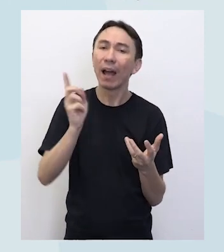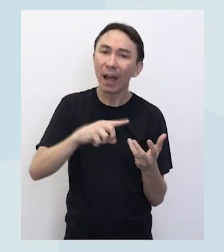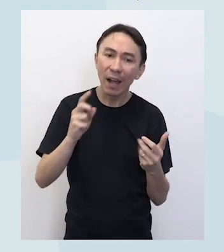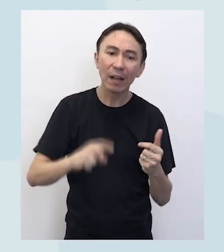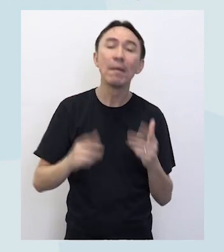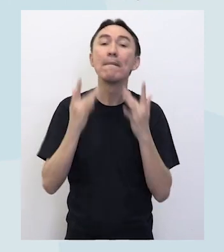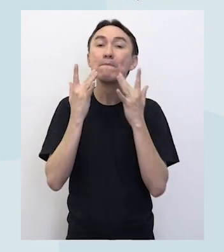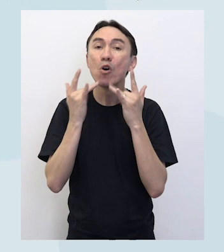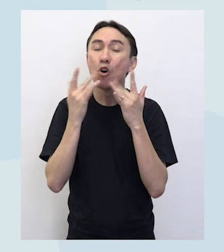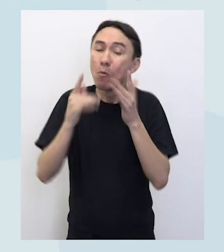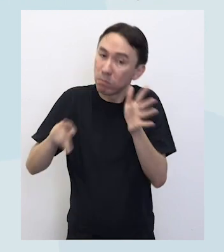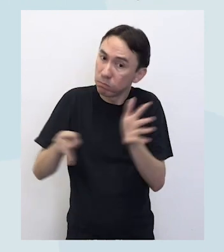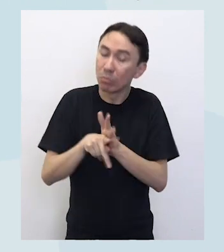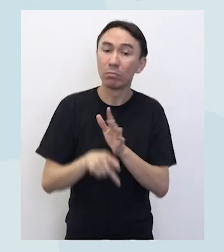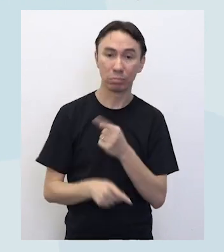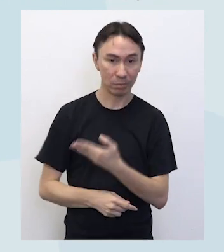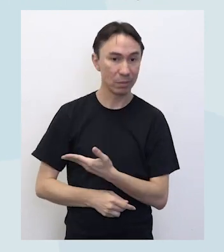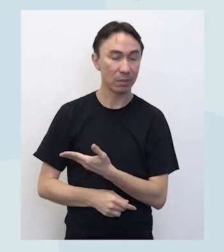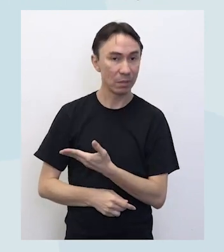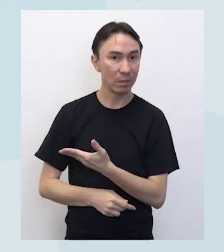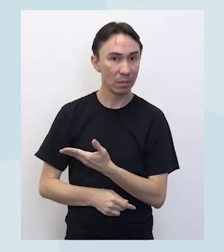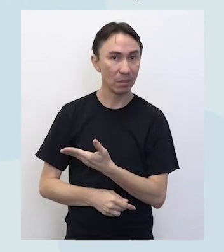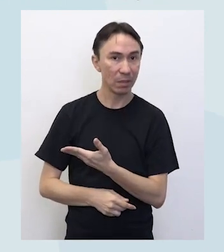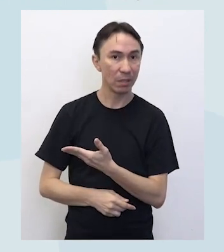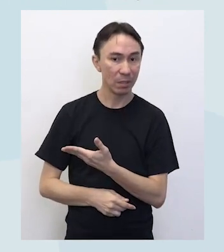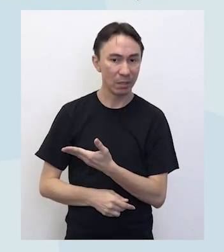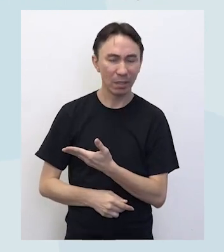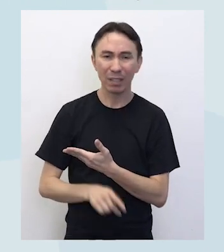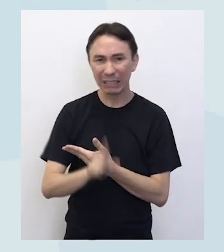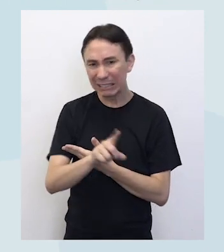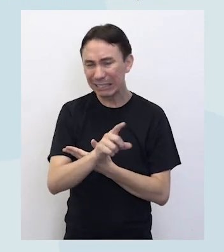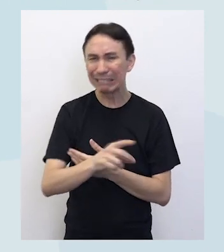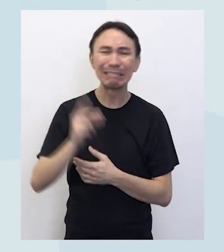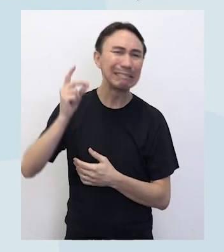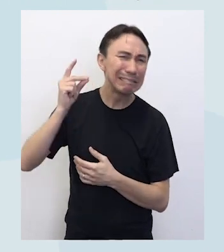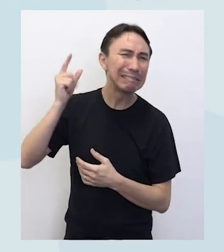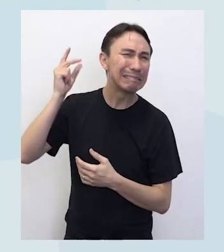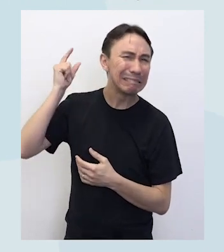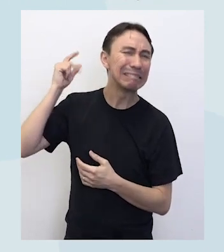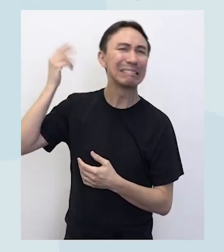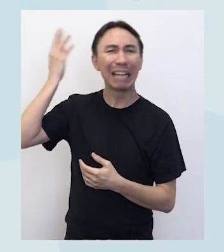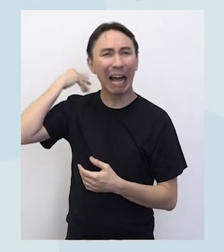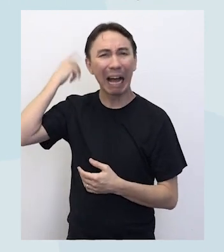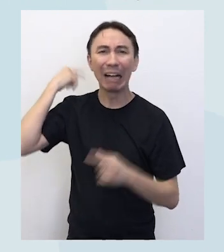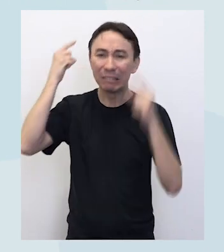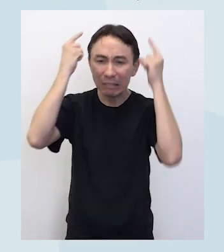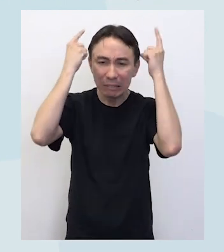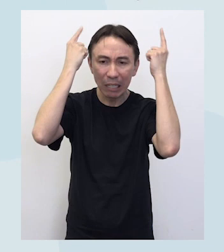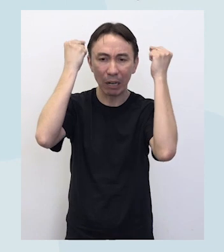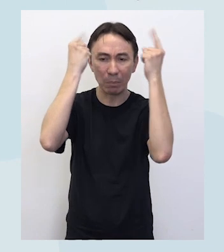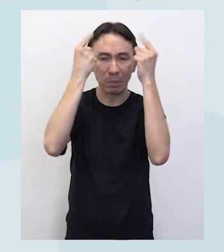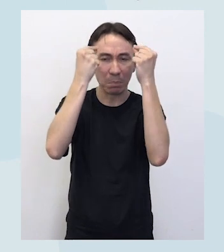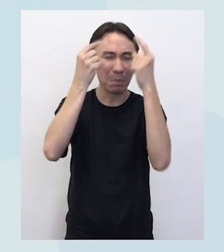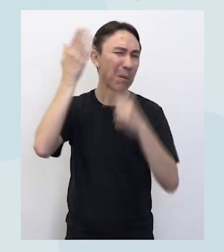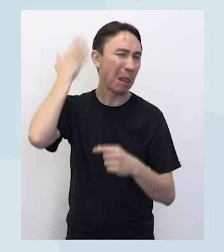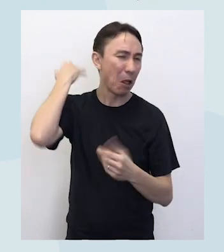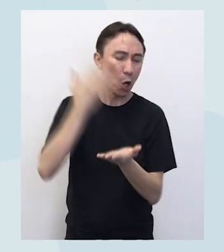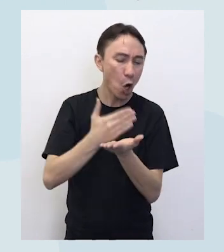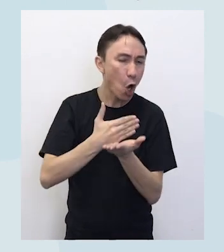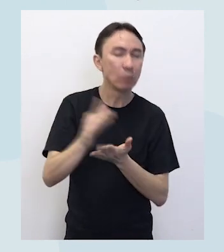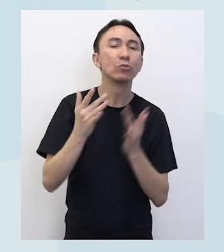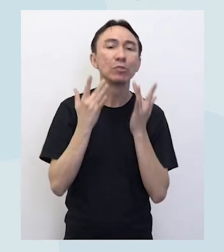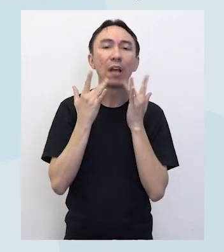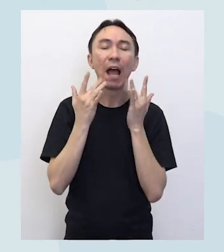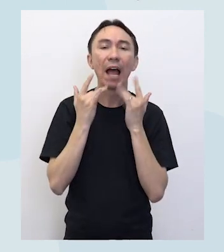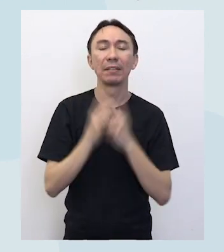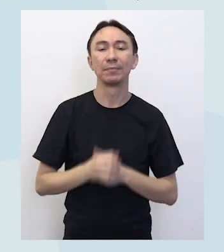espetáculos teatrais. Tá? Essa estrutura, ela deriva lá da Grécia Antiga, né? Lá dos primórdios do teatro, tá bom? Então,